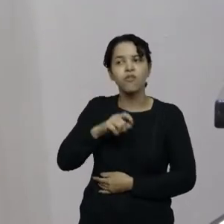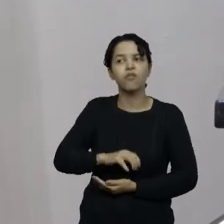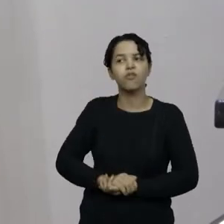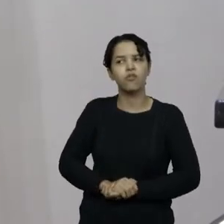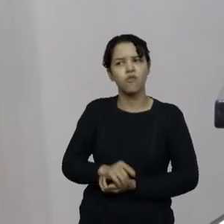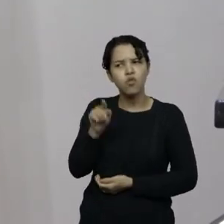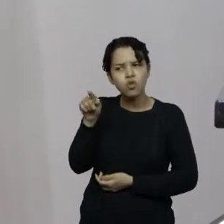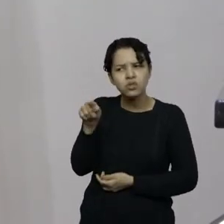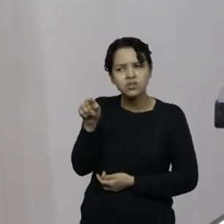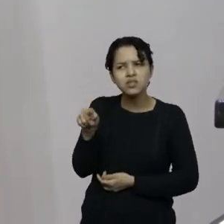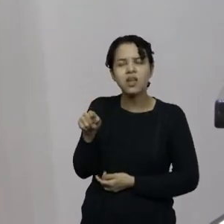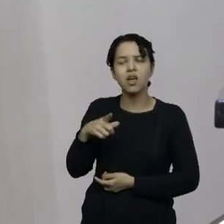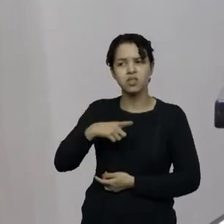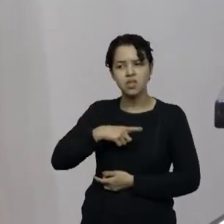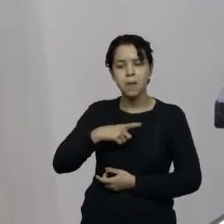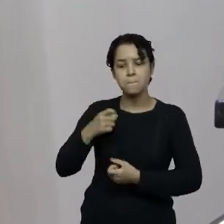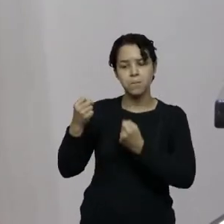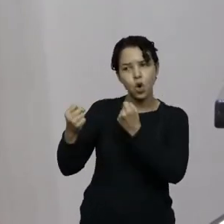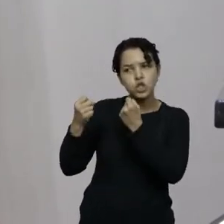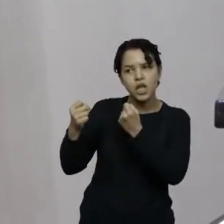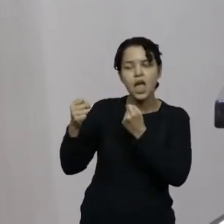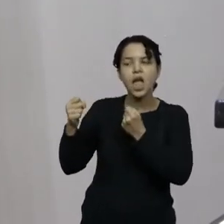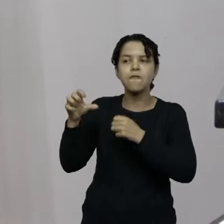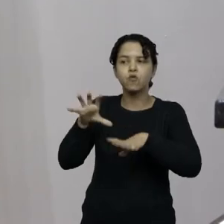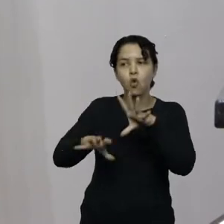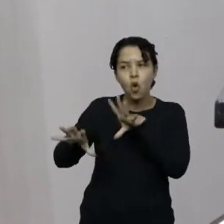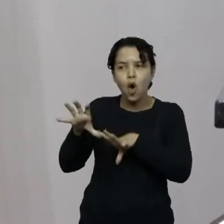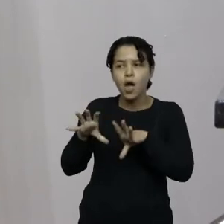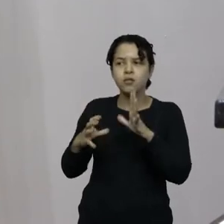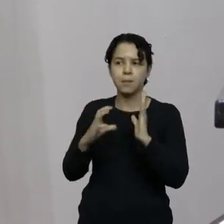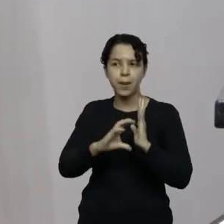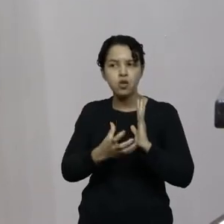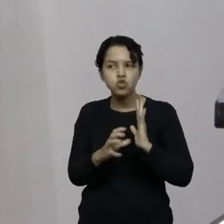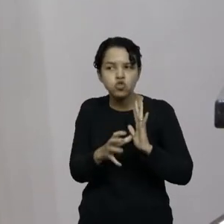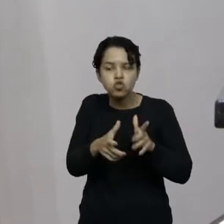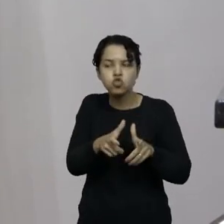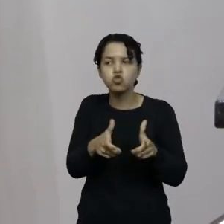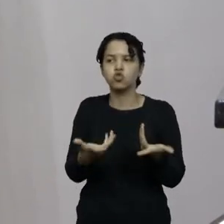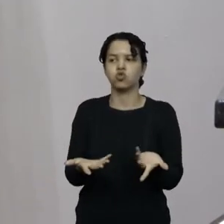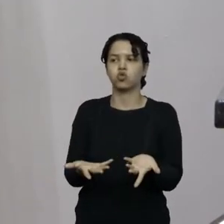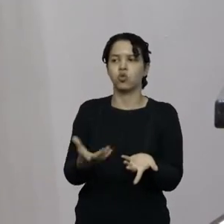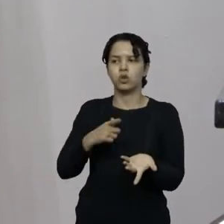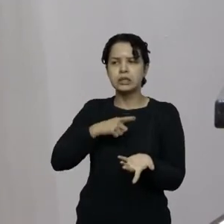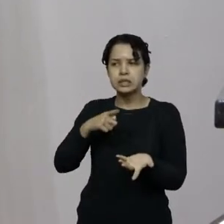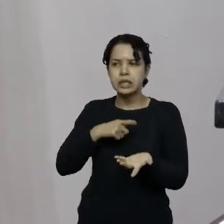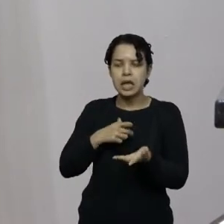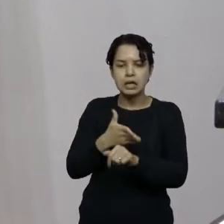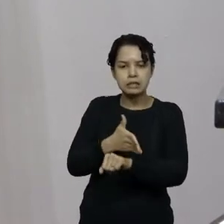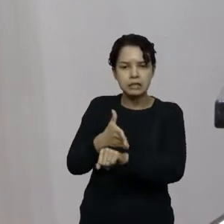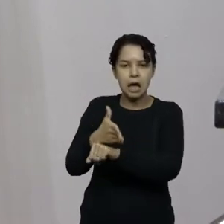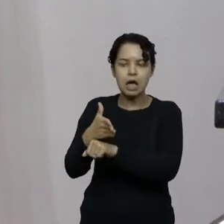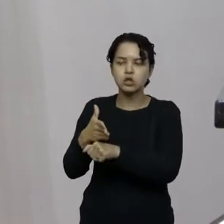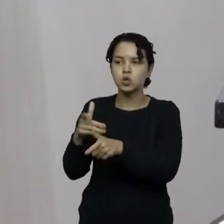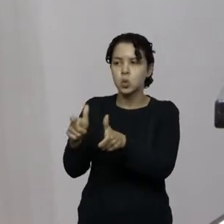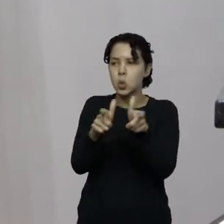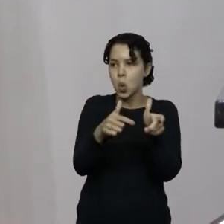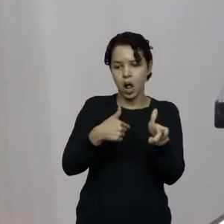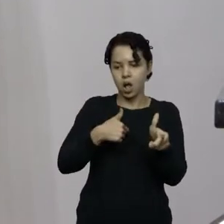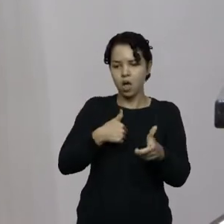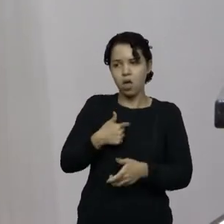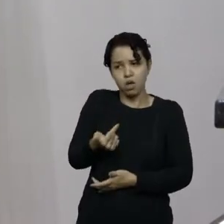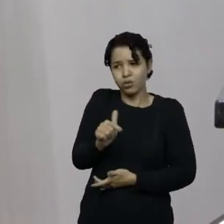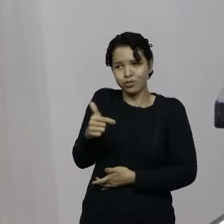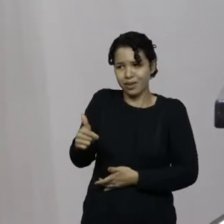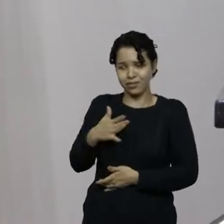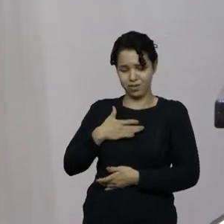influência poder partido senhor tem acesso a muitos meios que não tenho eu tenho só as